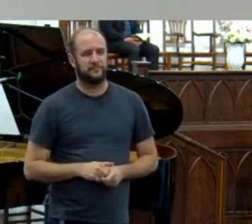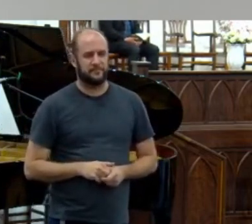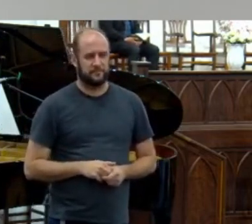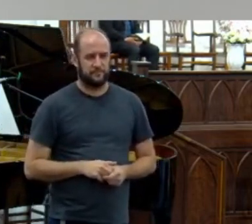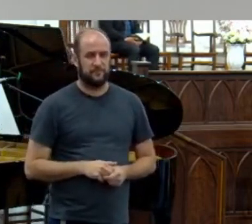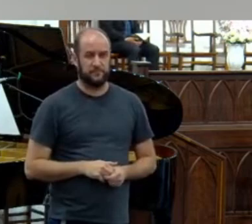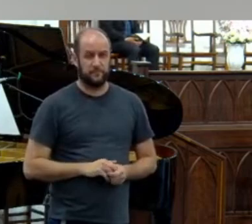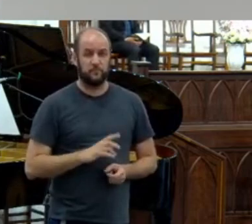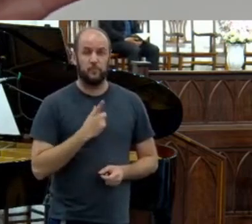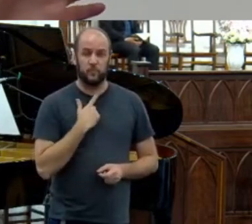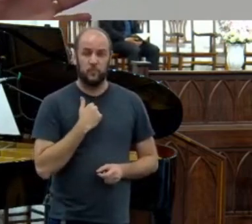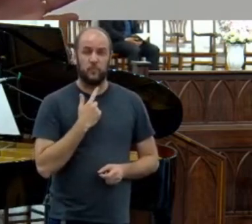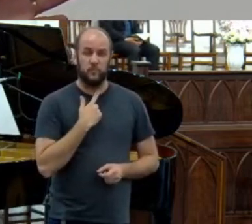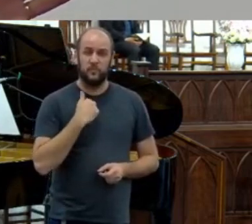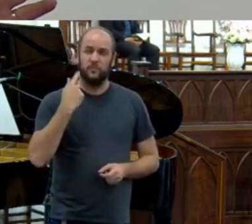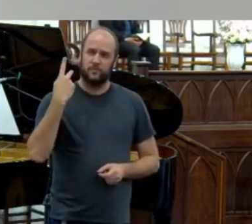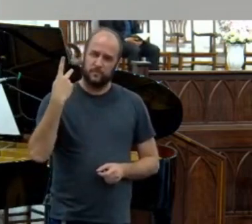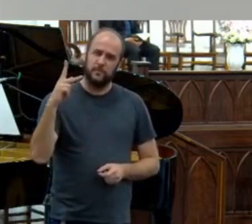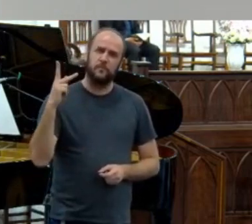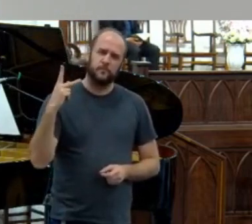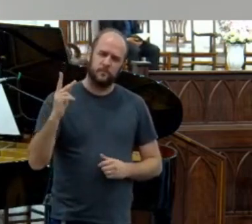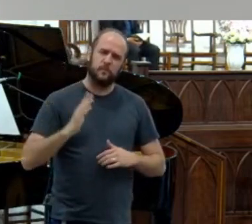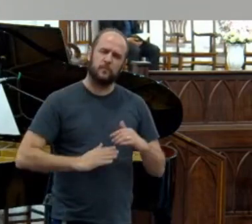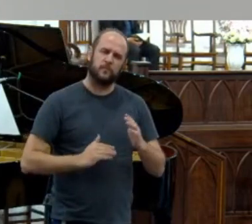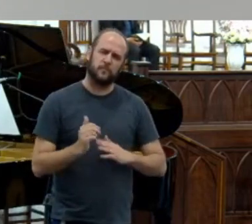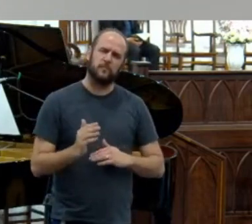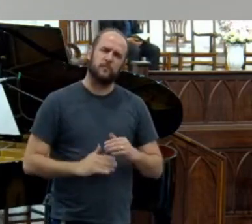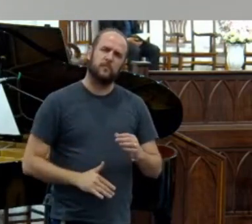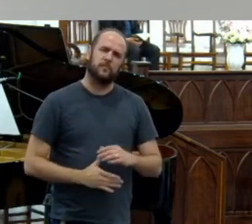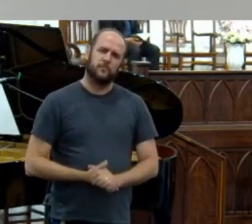Tua vontade, ó Deus, faze.